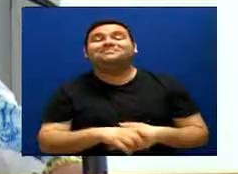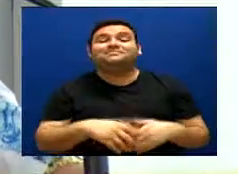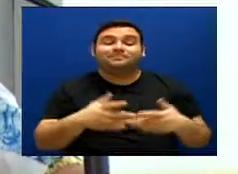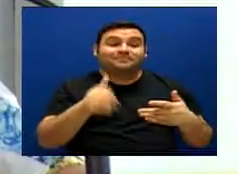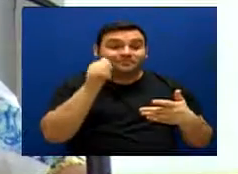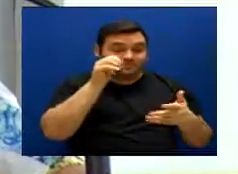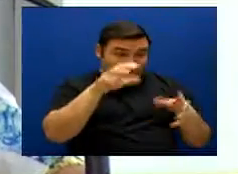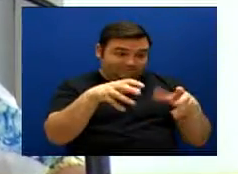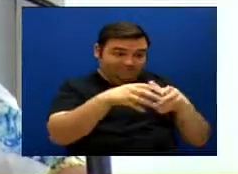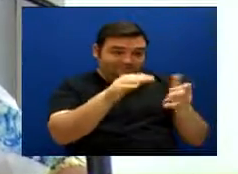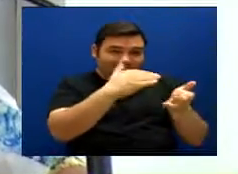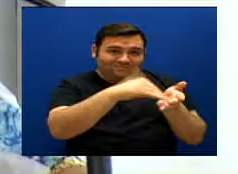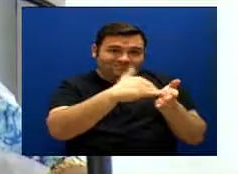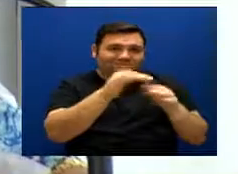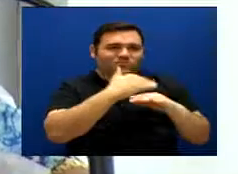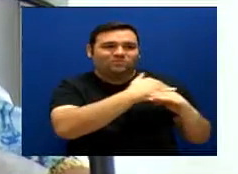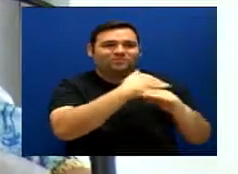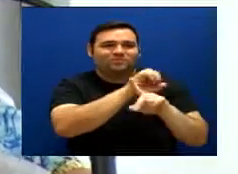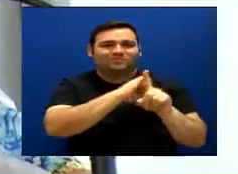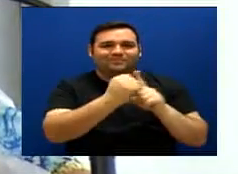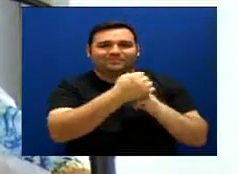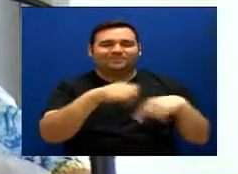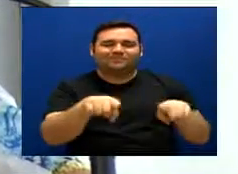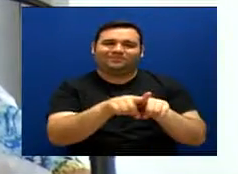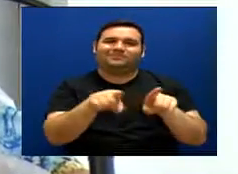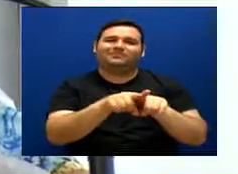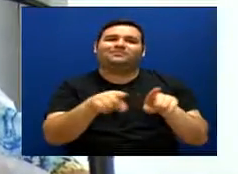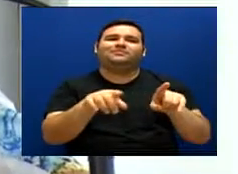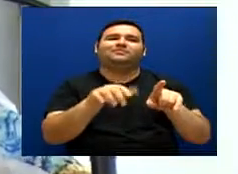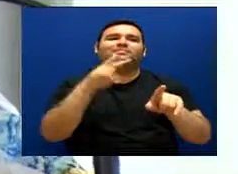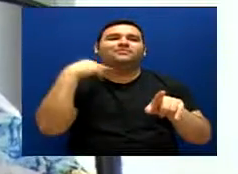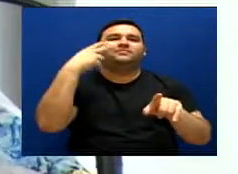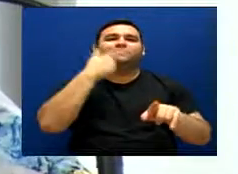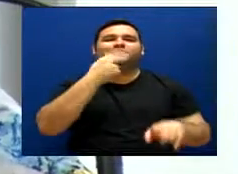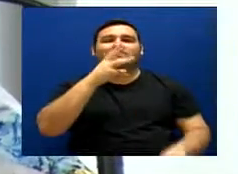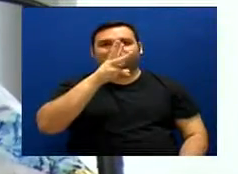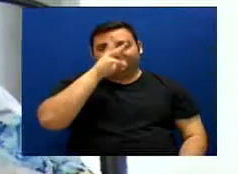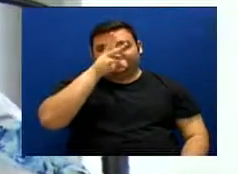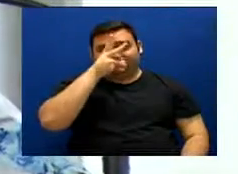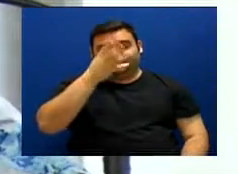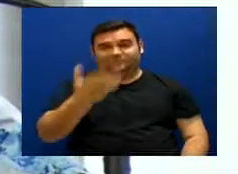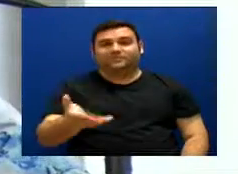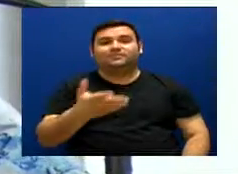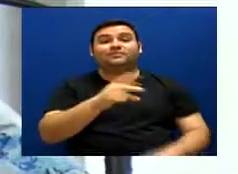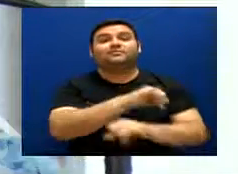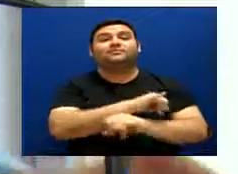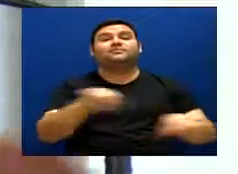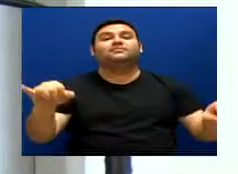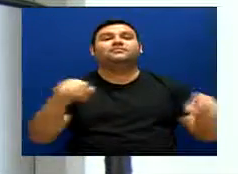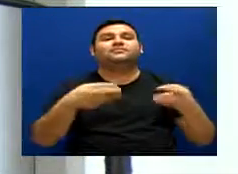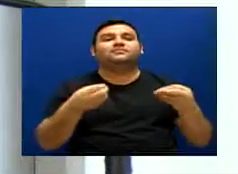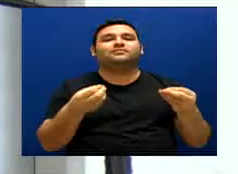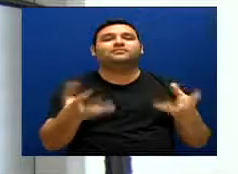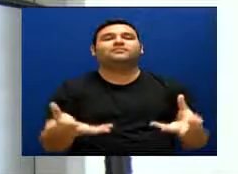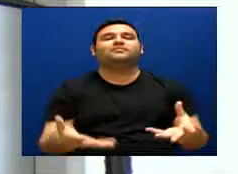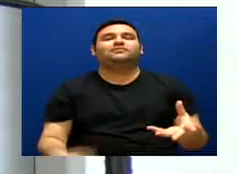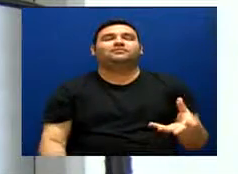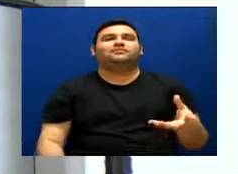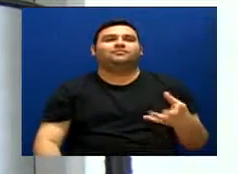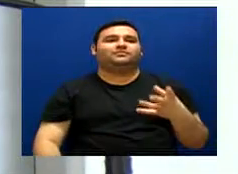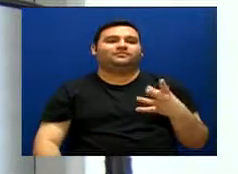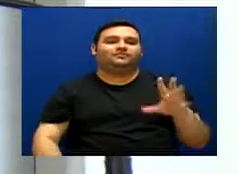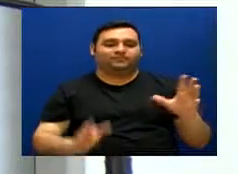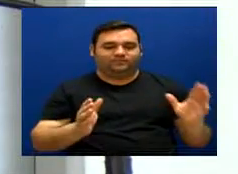A Secretaria de Igualdade e Assistência Social, do vereador Vanderlei, anunciou a doação